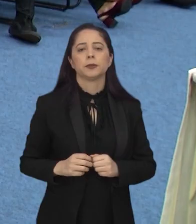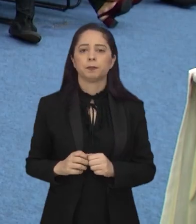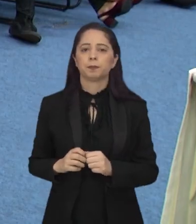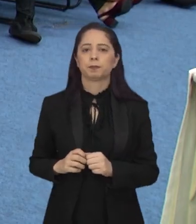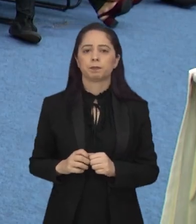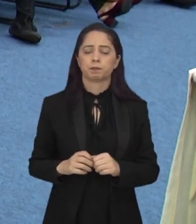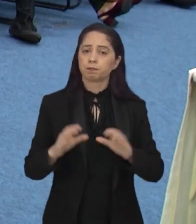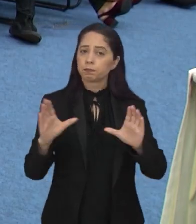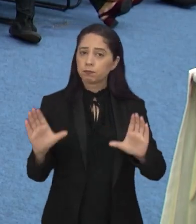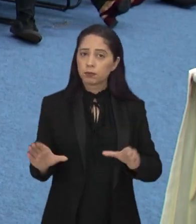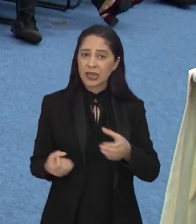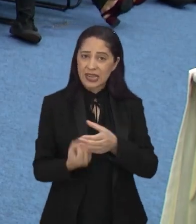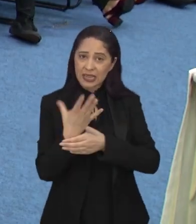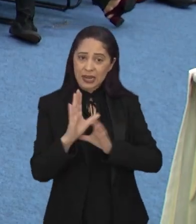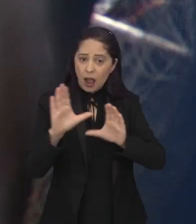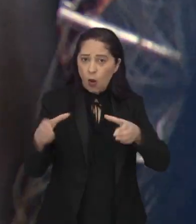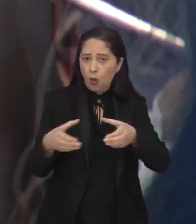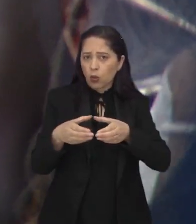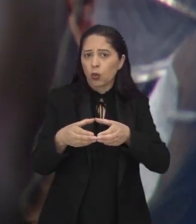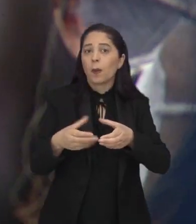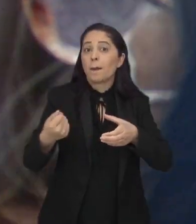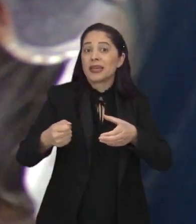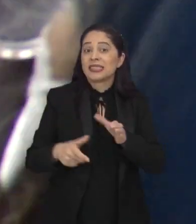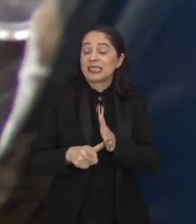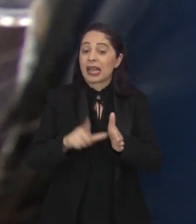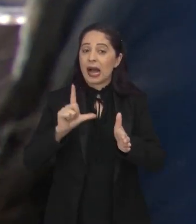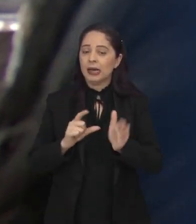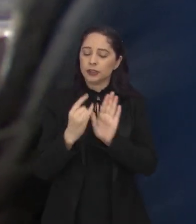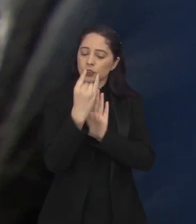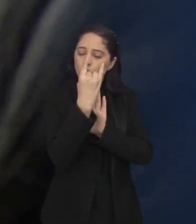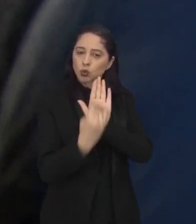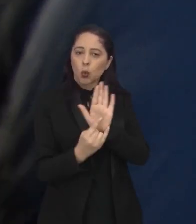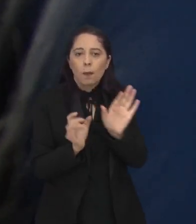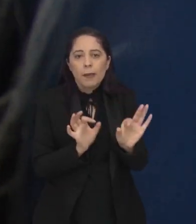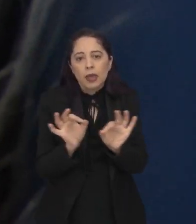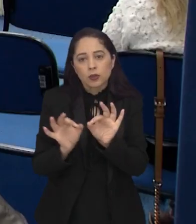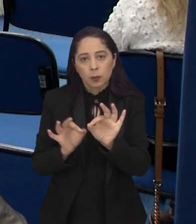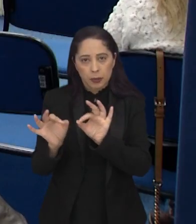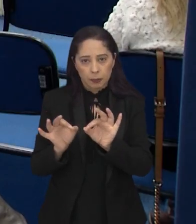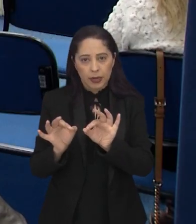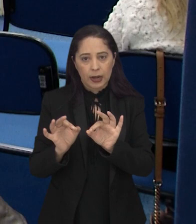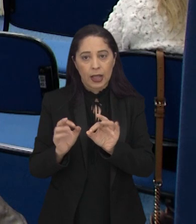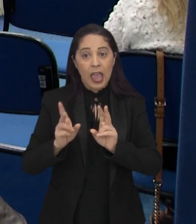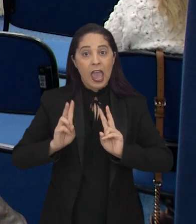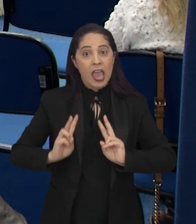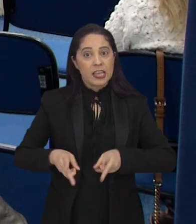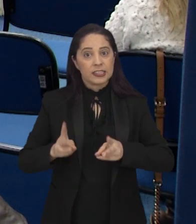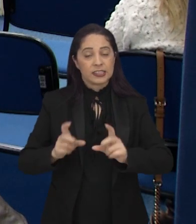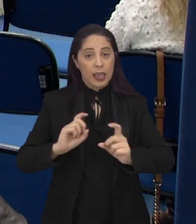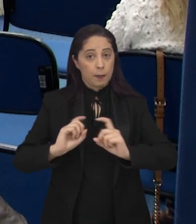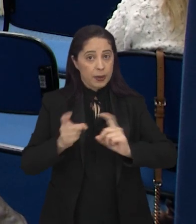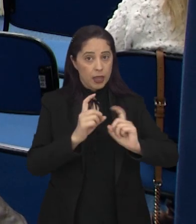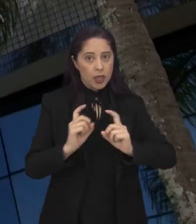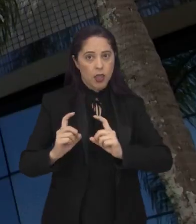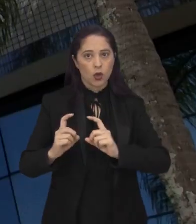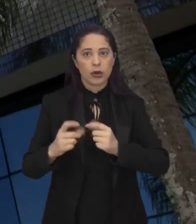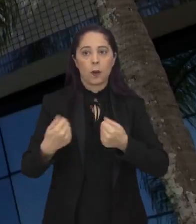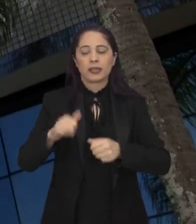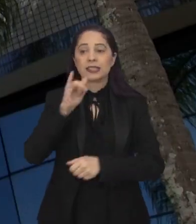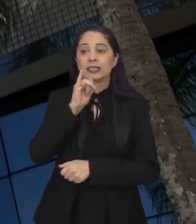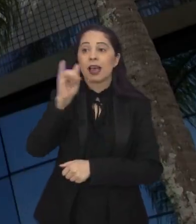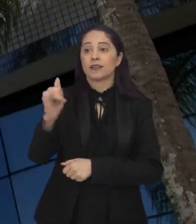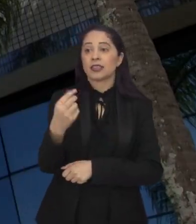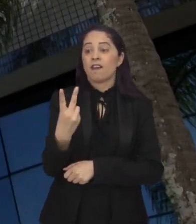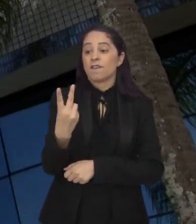menos 24 horas de antecedência e não tem tempo limite de duração. Além da frente em apoio à pessoa com autismo, estão